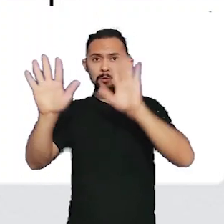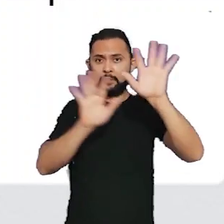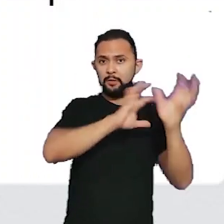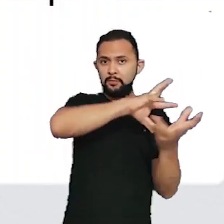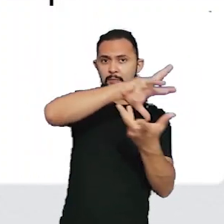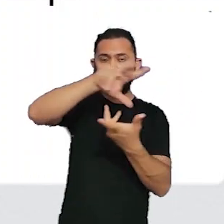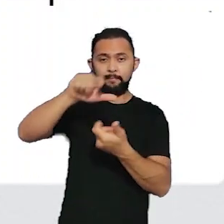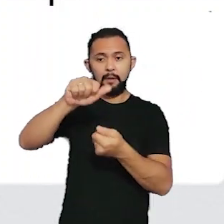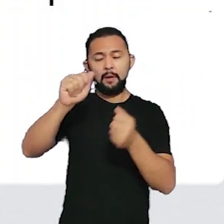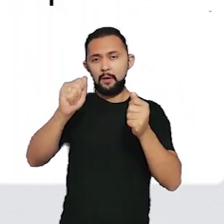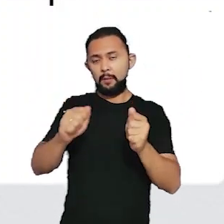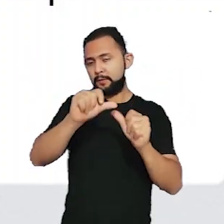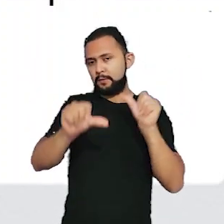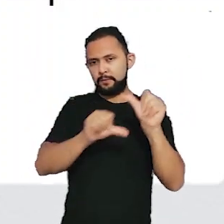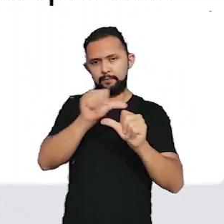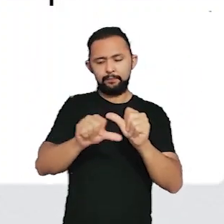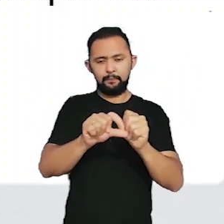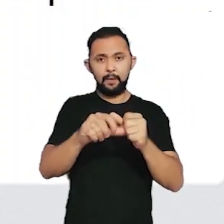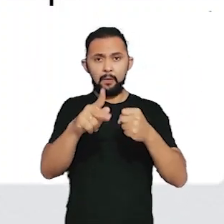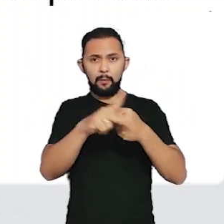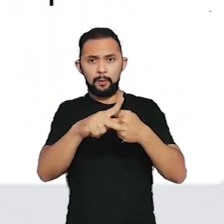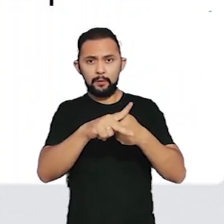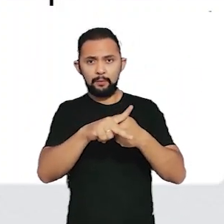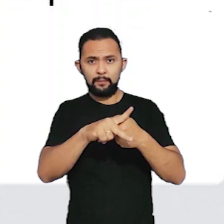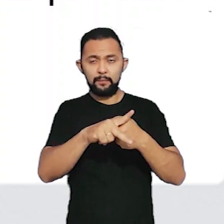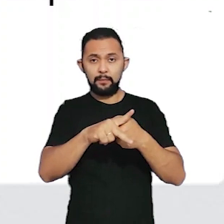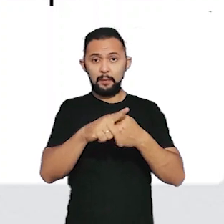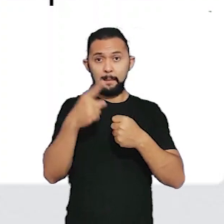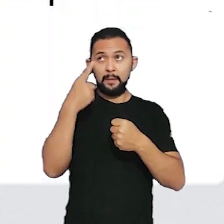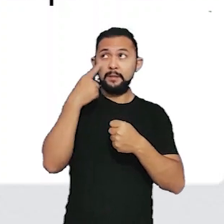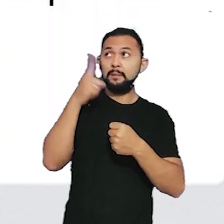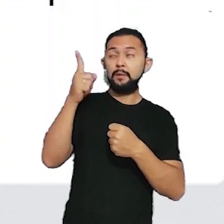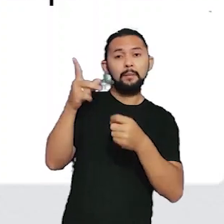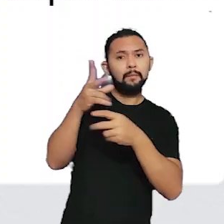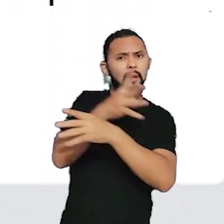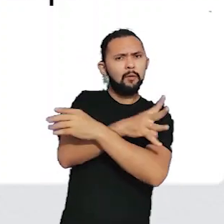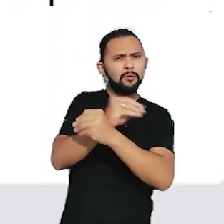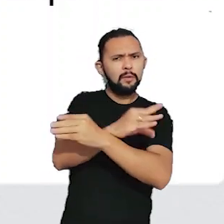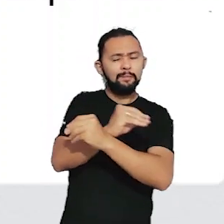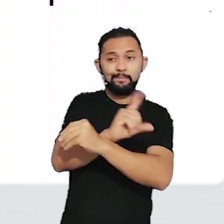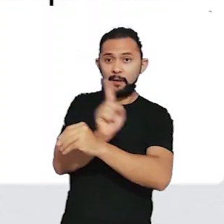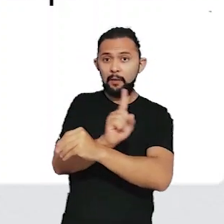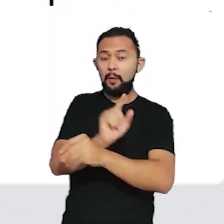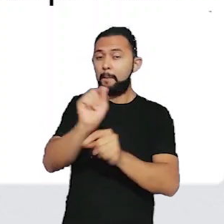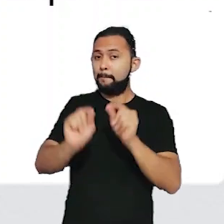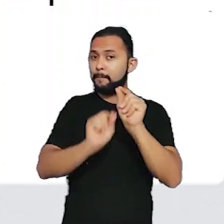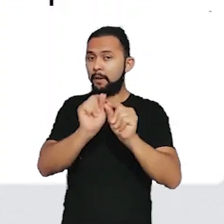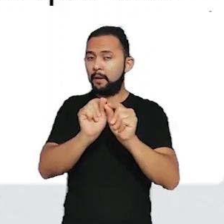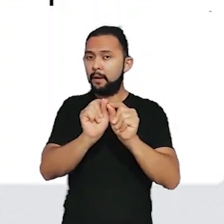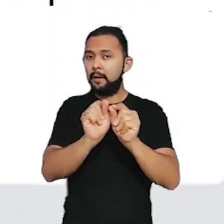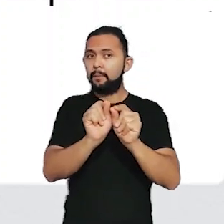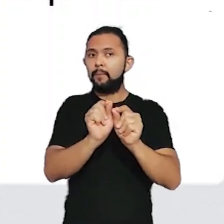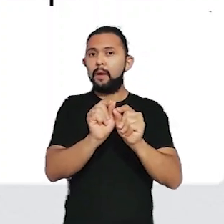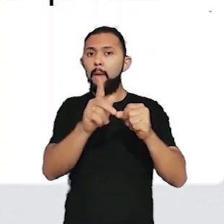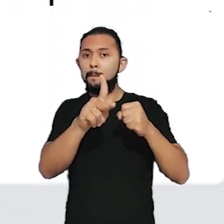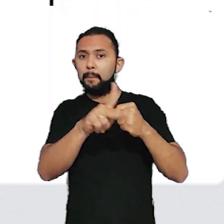posso substituir esse pronome, tá? Lembrando que esse aqui aí não é mais conjunção, agora ele é o pronome, porque ele faz uma referência ao termo